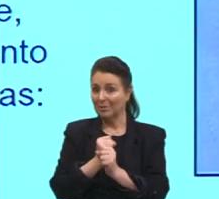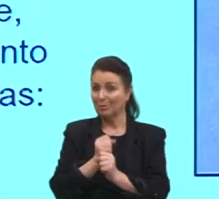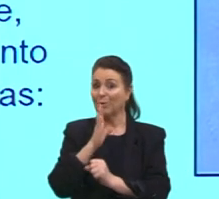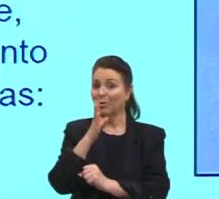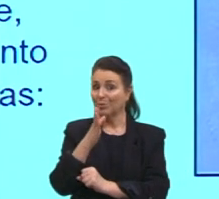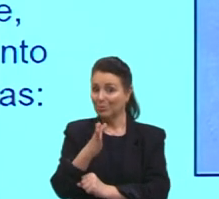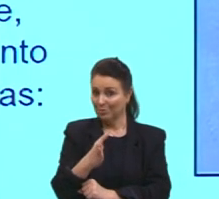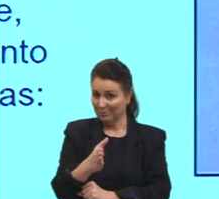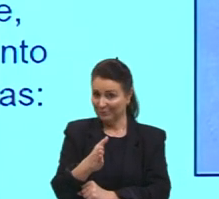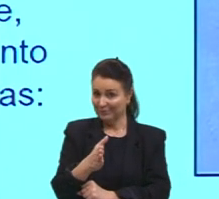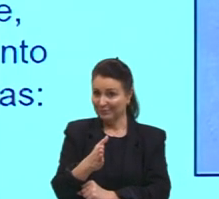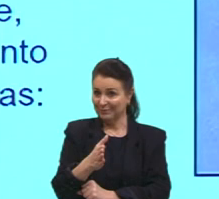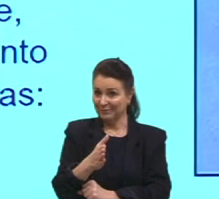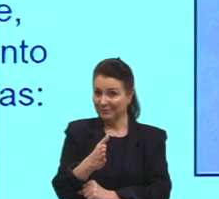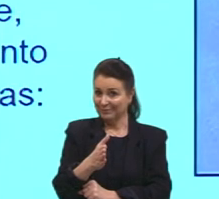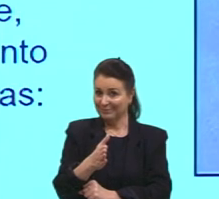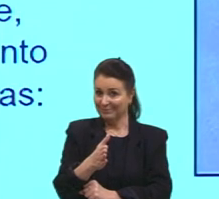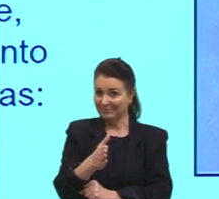com